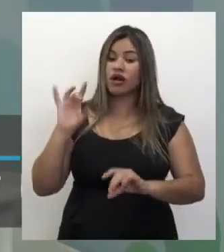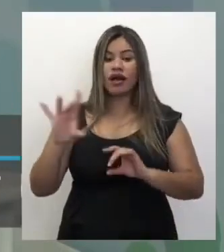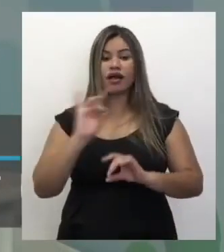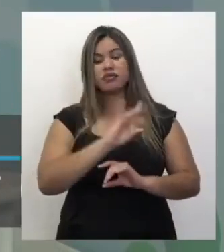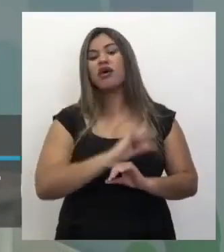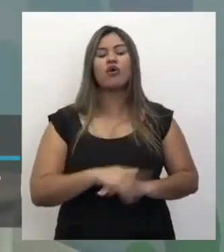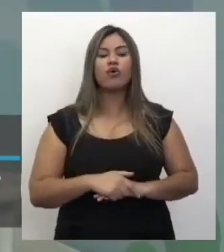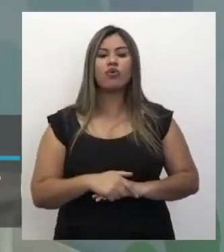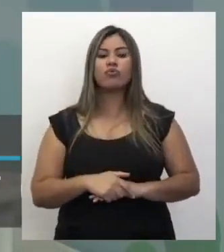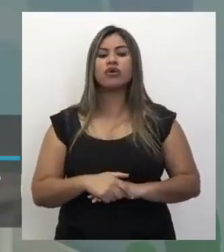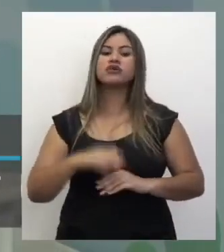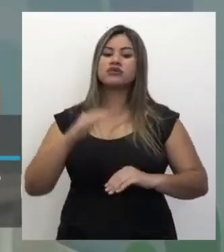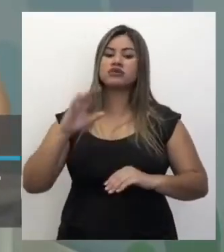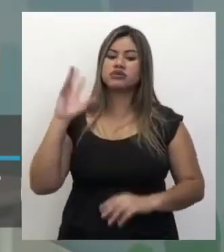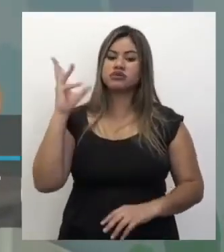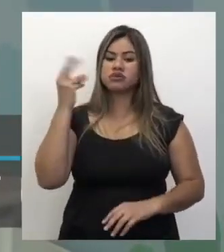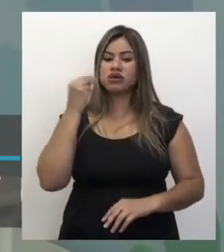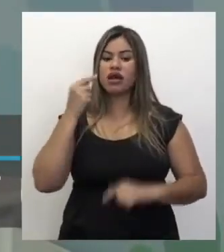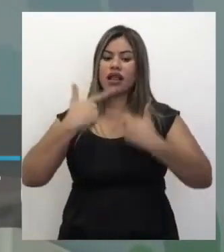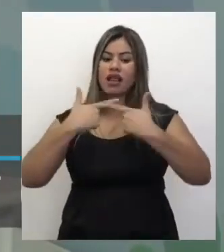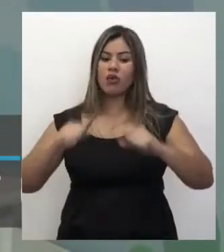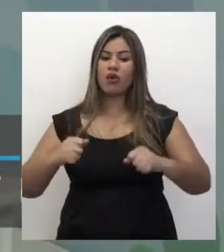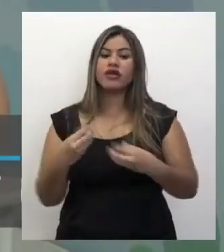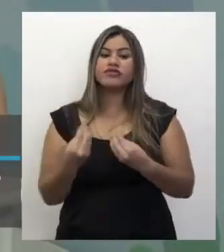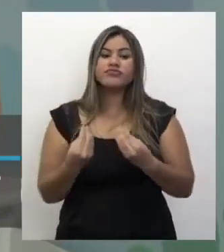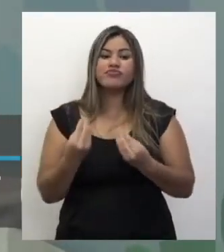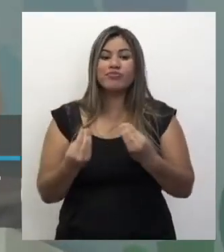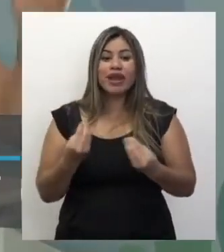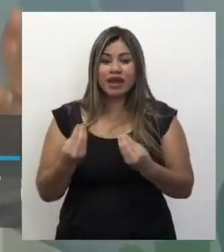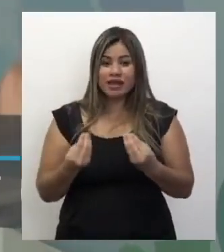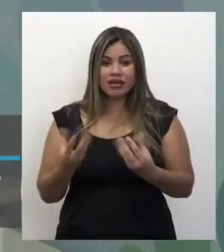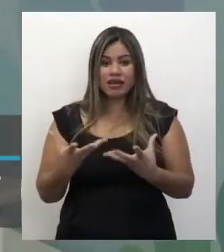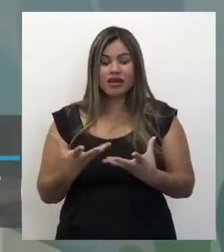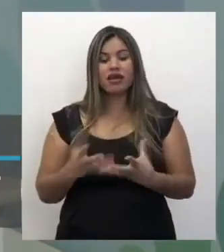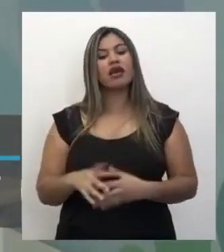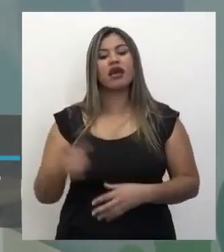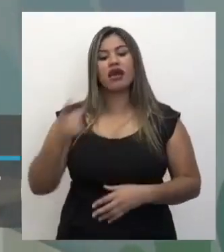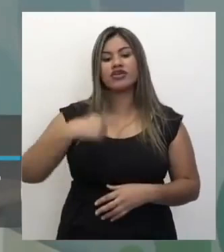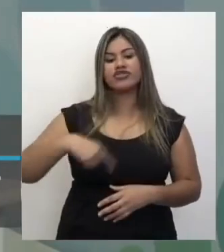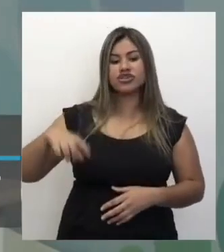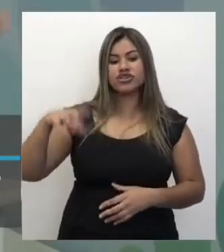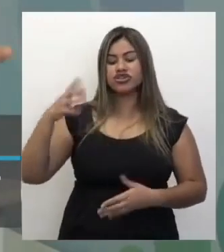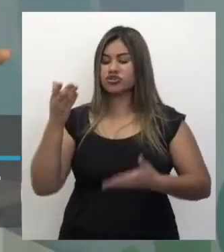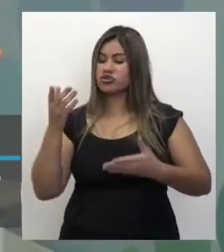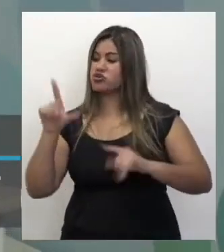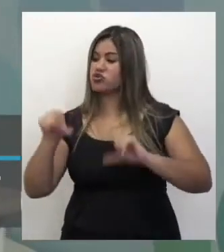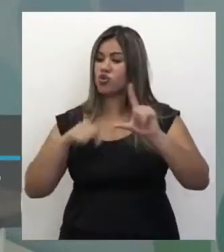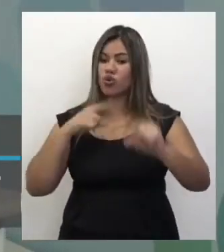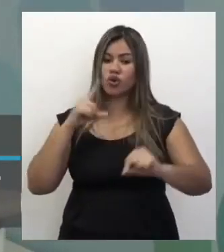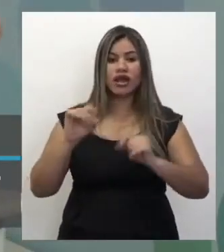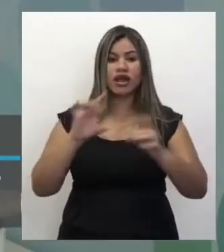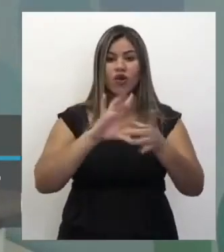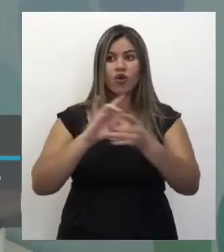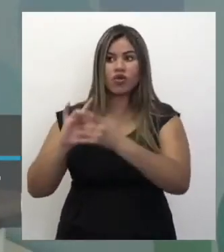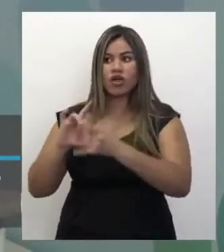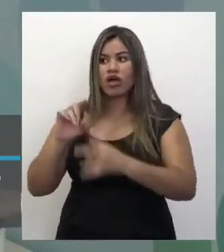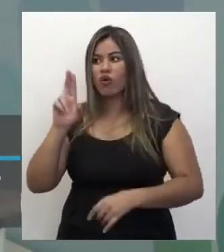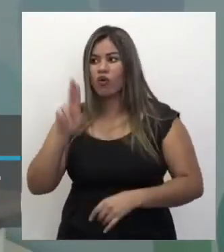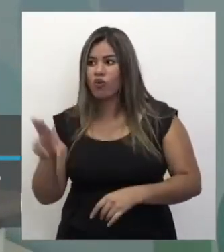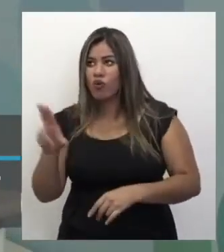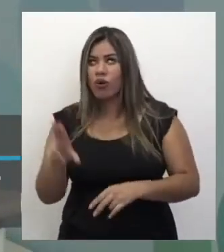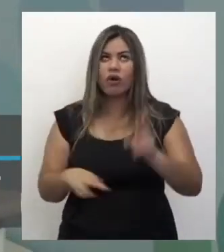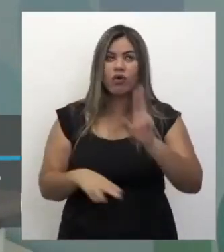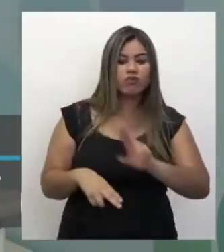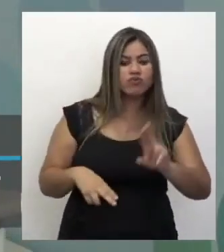ganharmos competência linguística a fim de que saibamos escolher em qual contexto utilizar uma ou